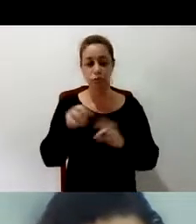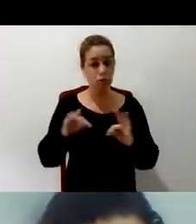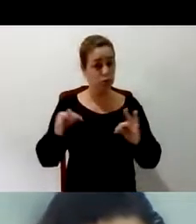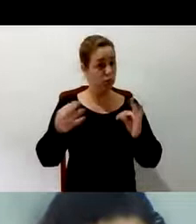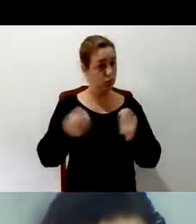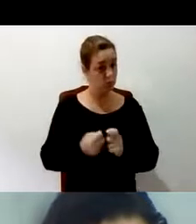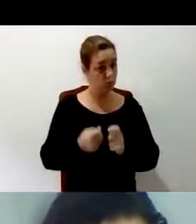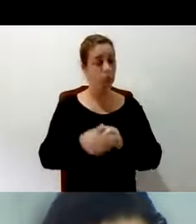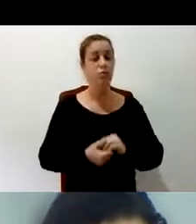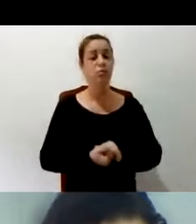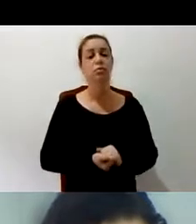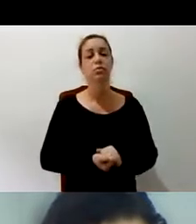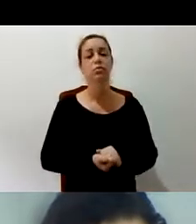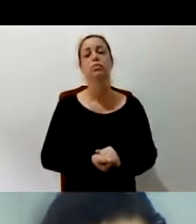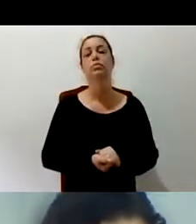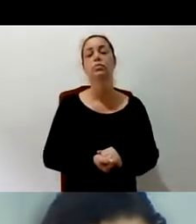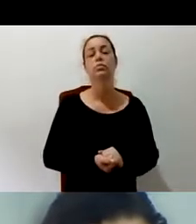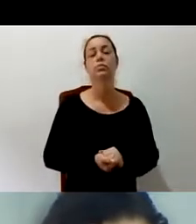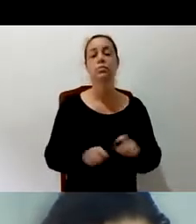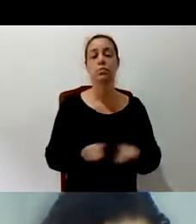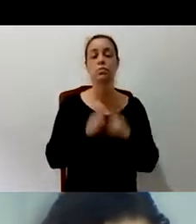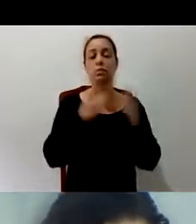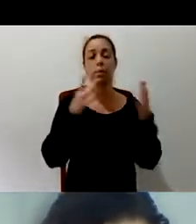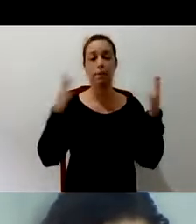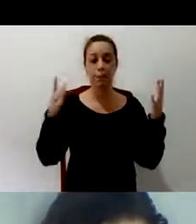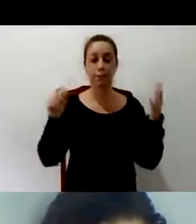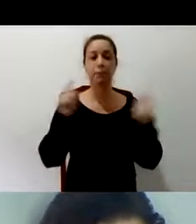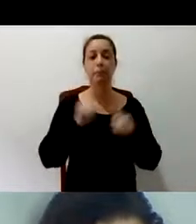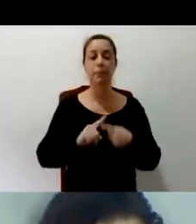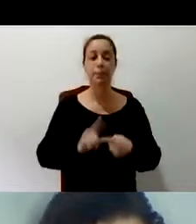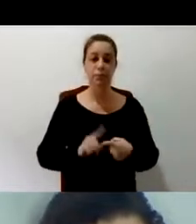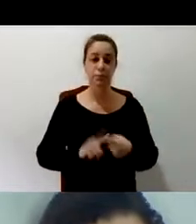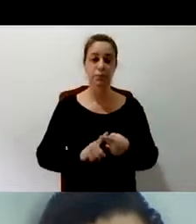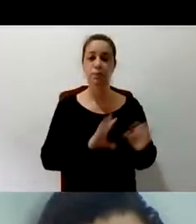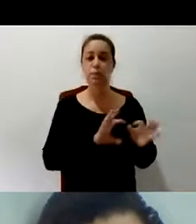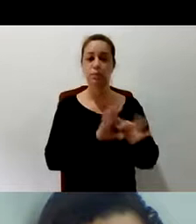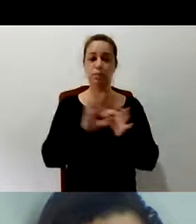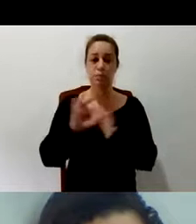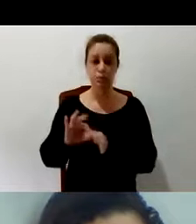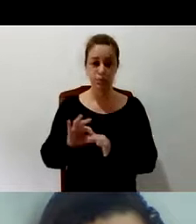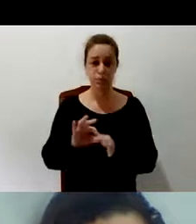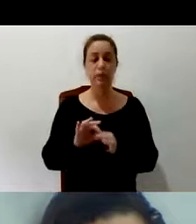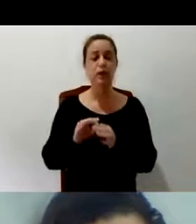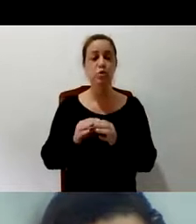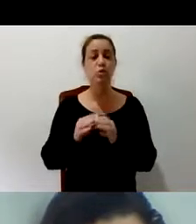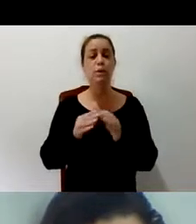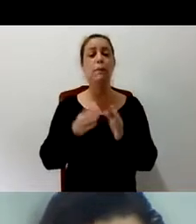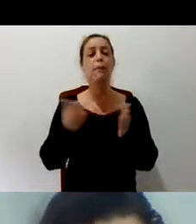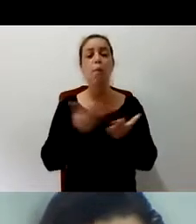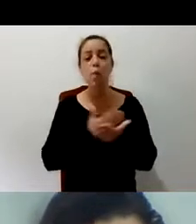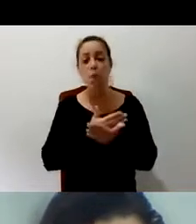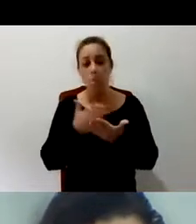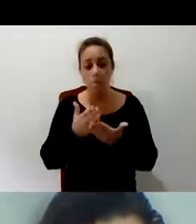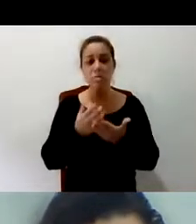né? Parabenizar porque assim, o contexto, né, que vocês ingressaram